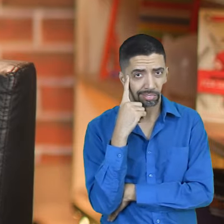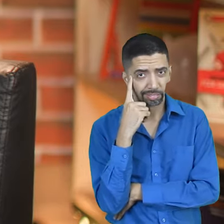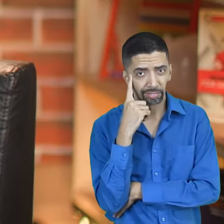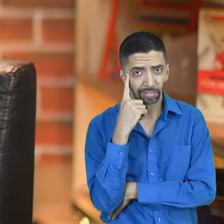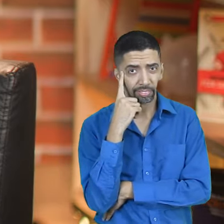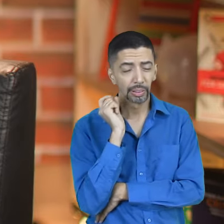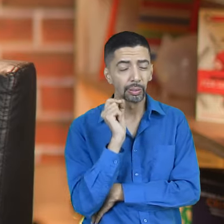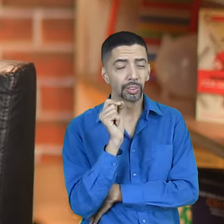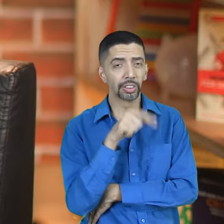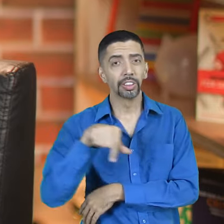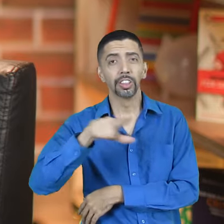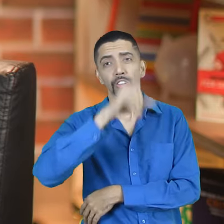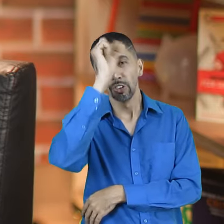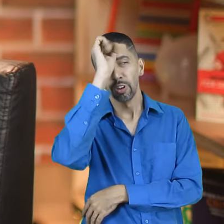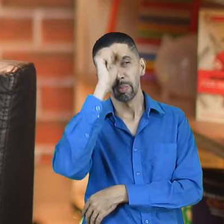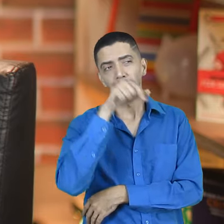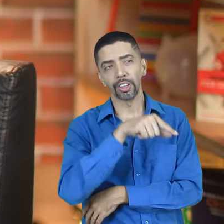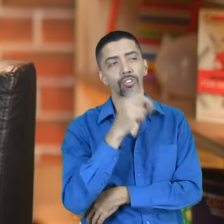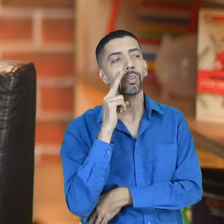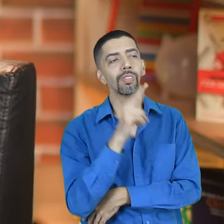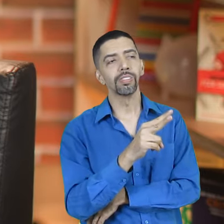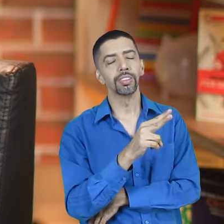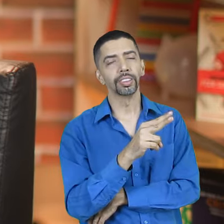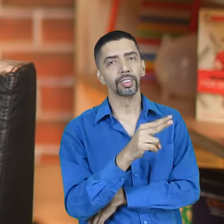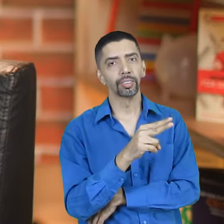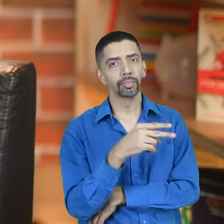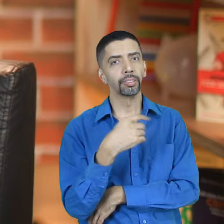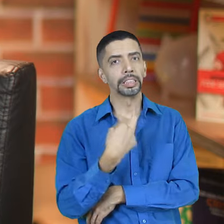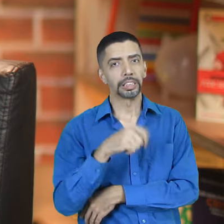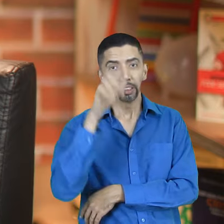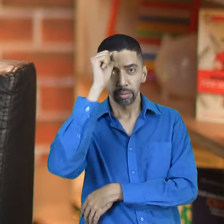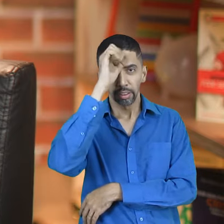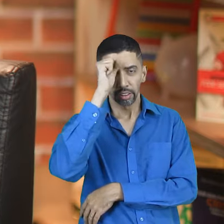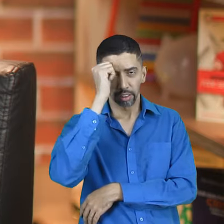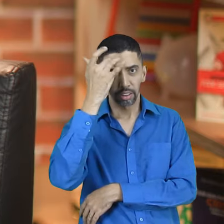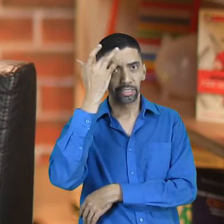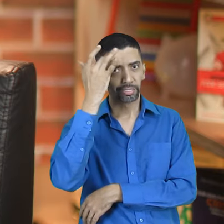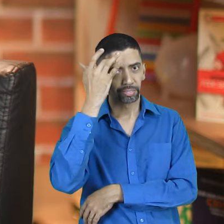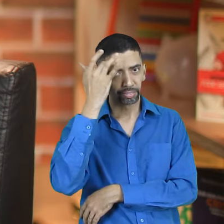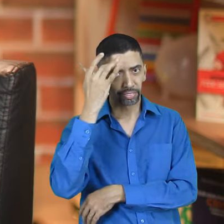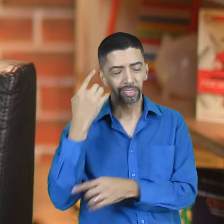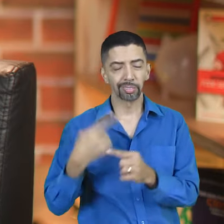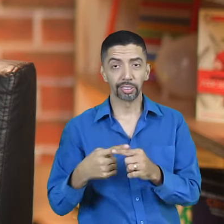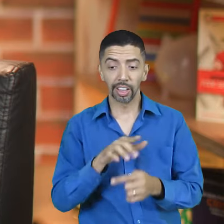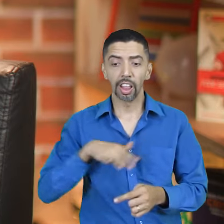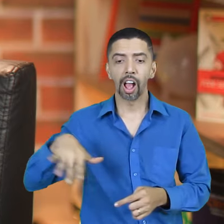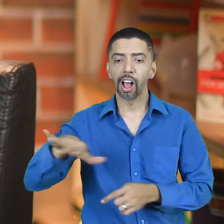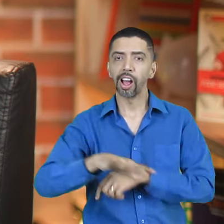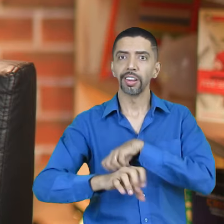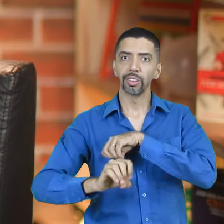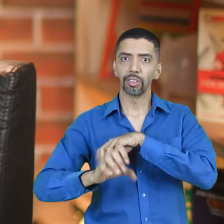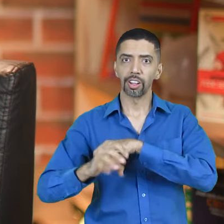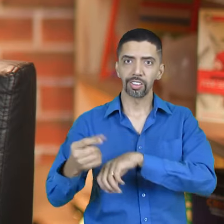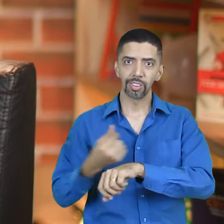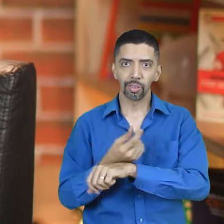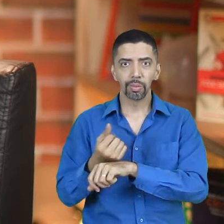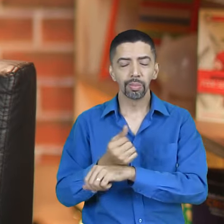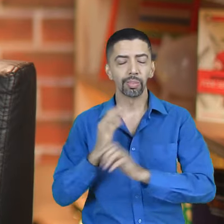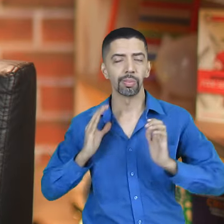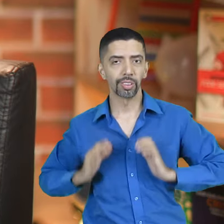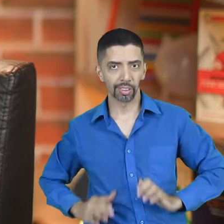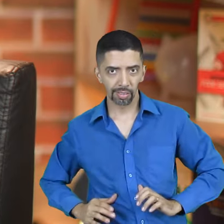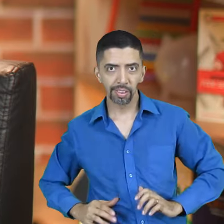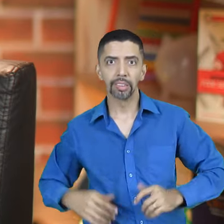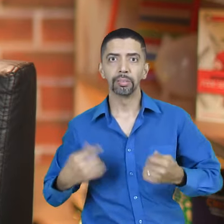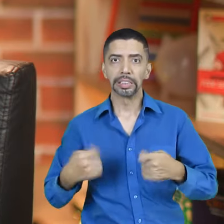como resposta os ensinamentos que isso traz. Na educação do comportamento financeiro, a gente é muito prevenido. A gente